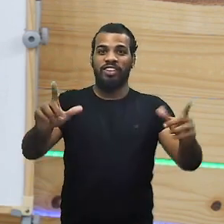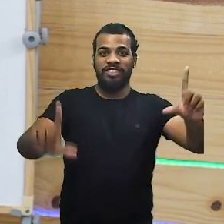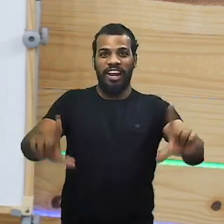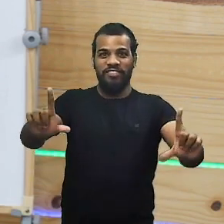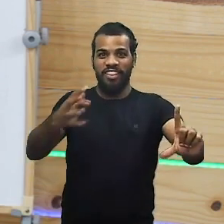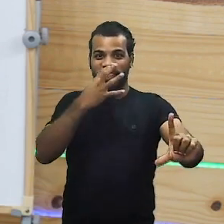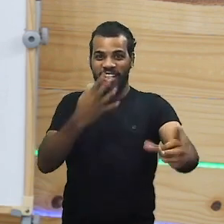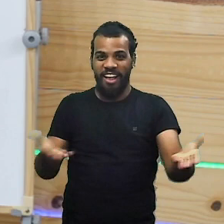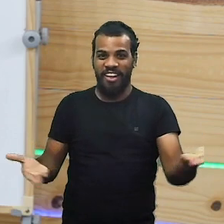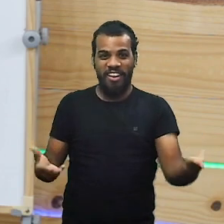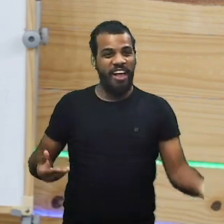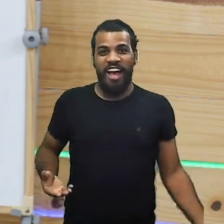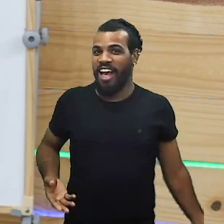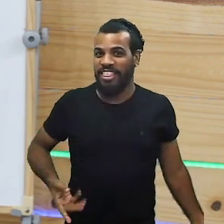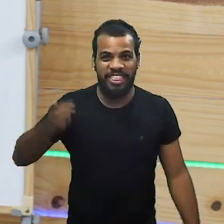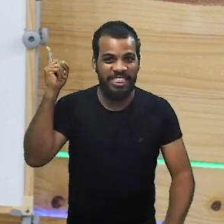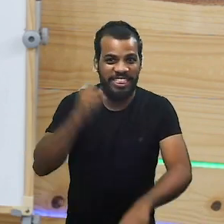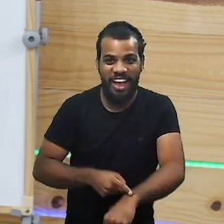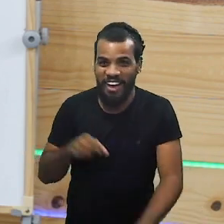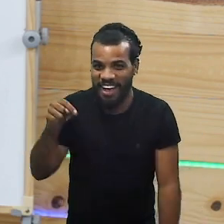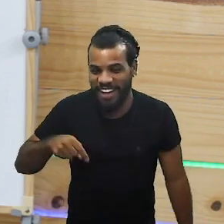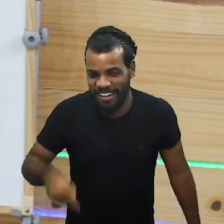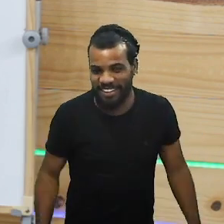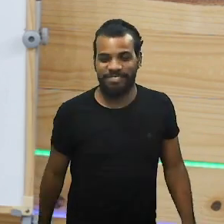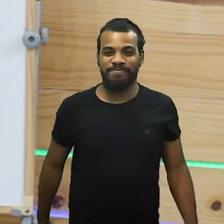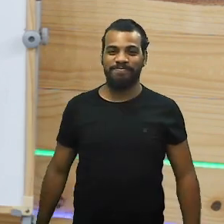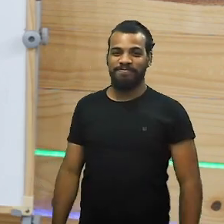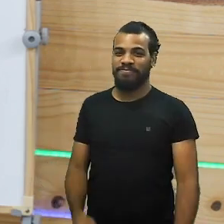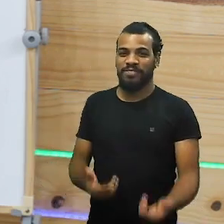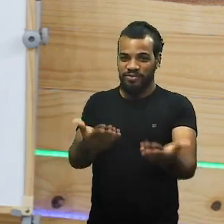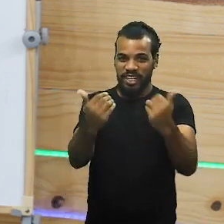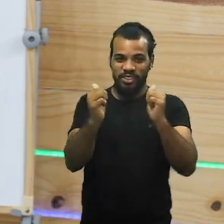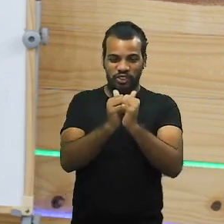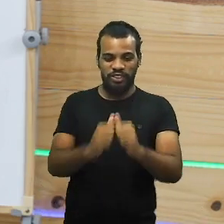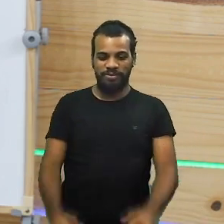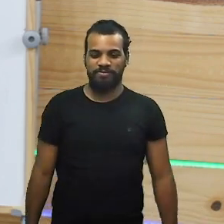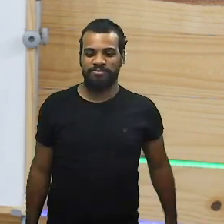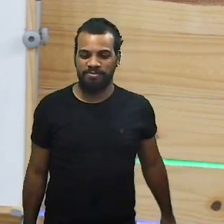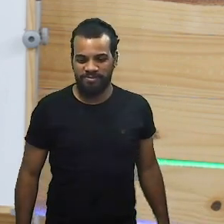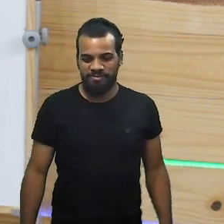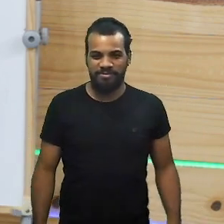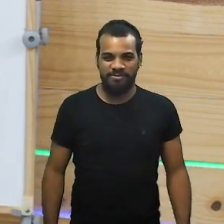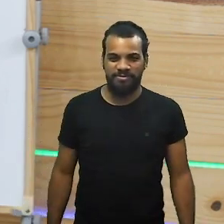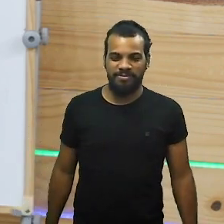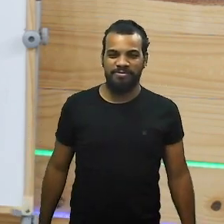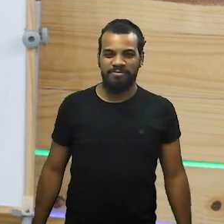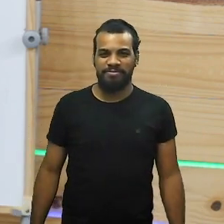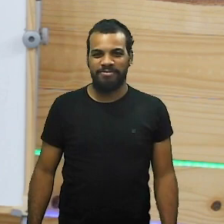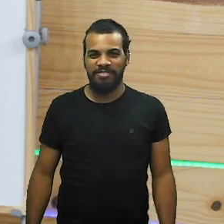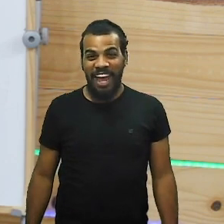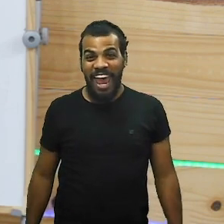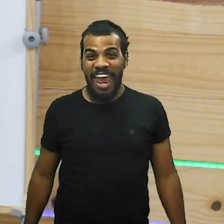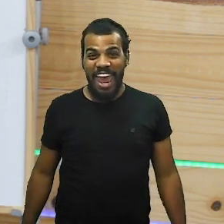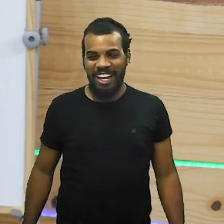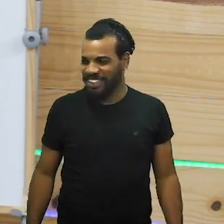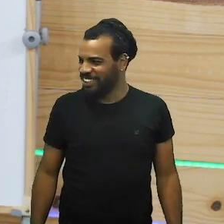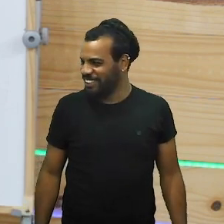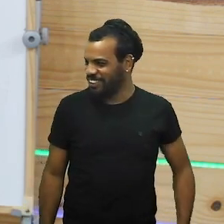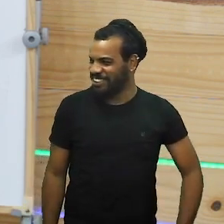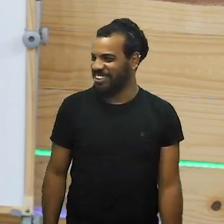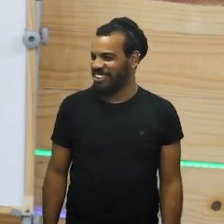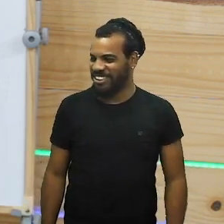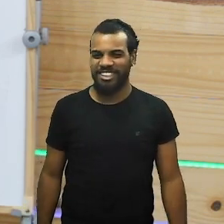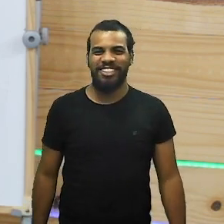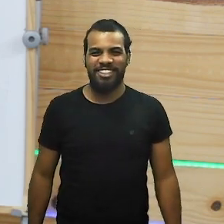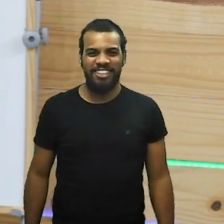vivo, é ao vivo, Robertão. A gente vai resolver junto aqui, tá certo? Gostou da ideia? É, show de bola. Vamos lá. Então,